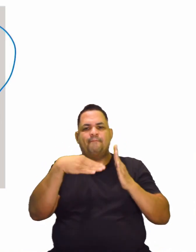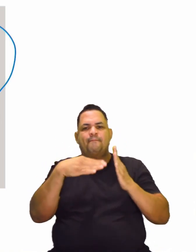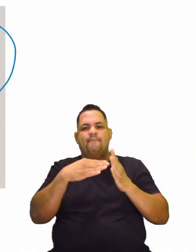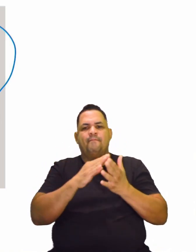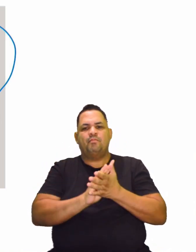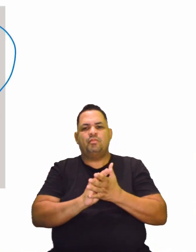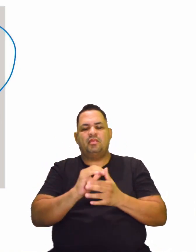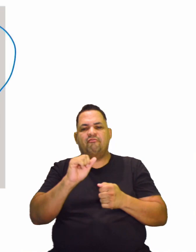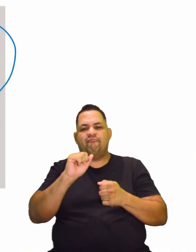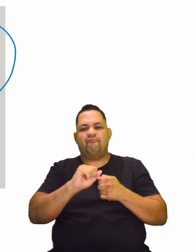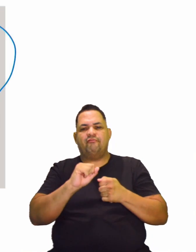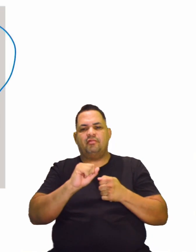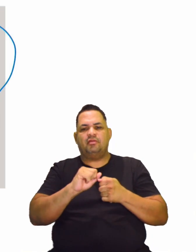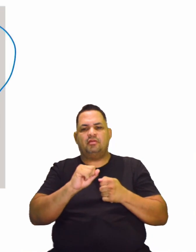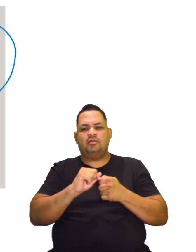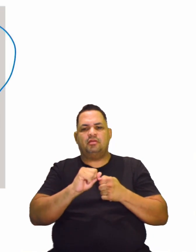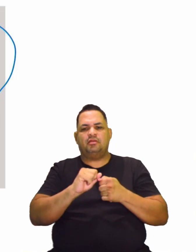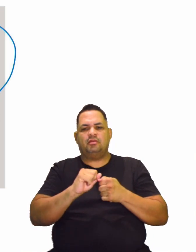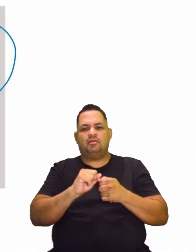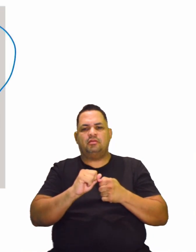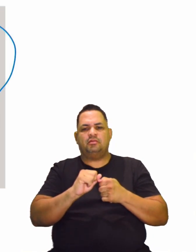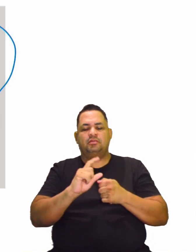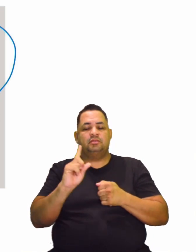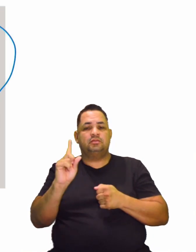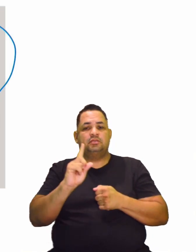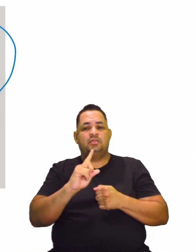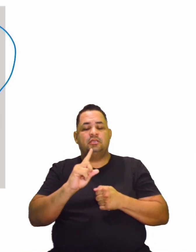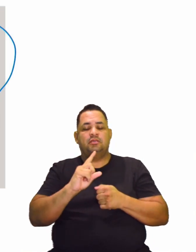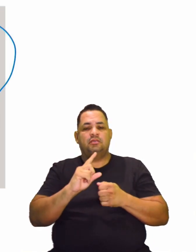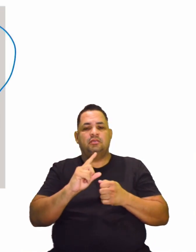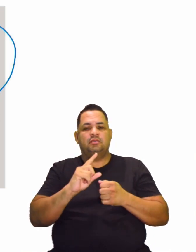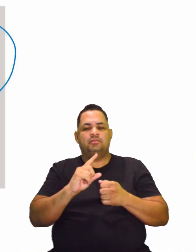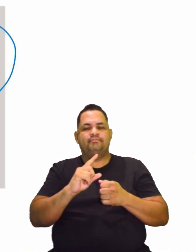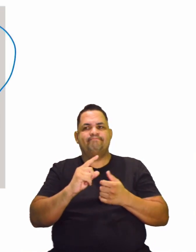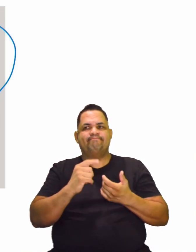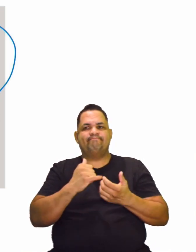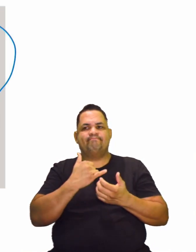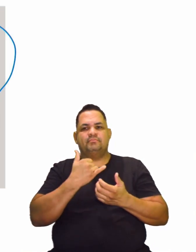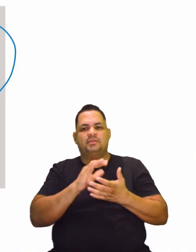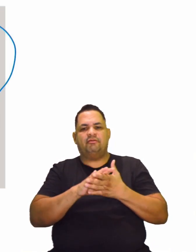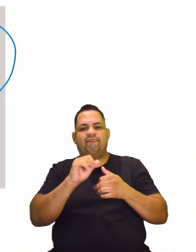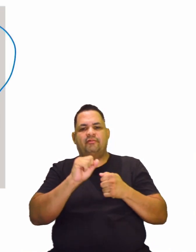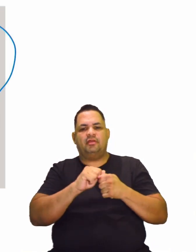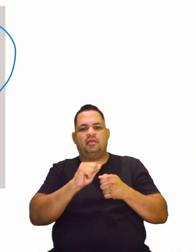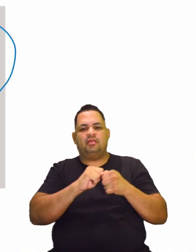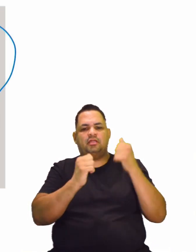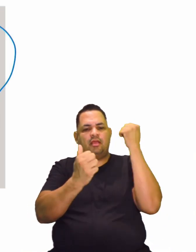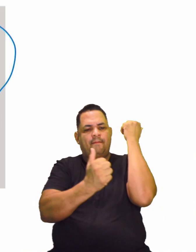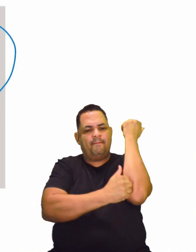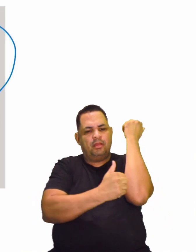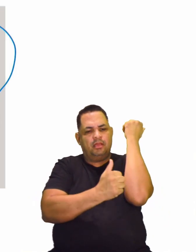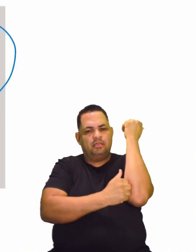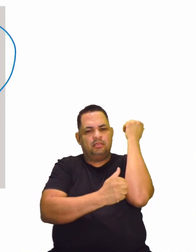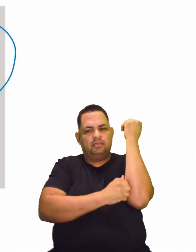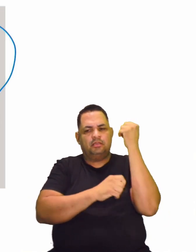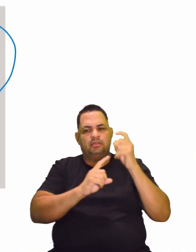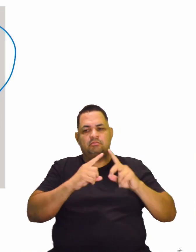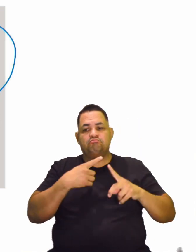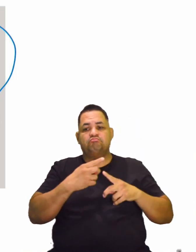afresco, me engano, não em afresco, mas em madeira, por isso muitas delas se perderam,